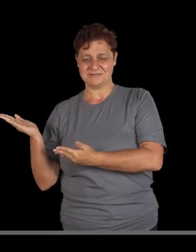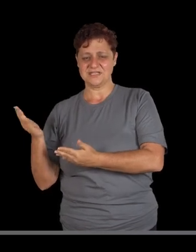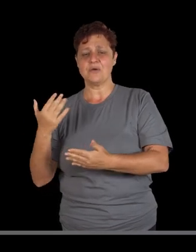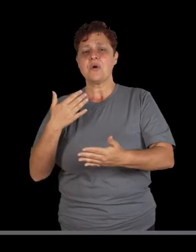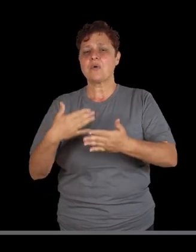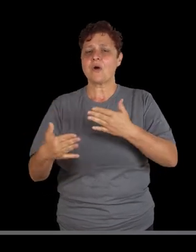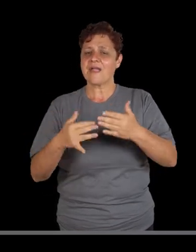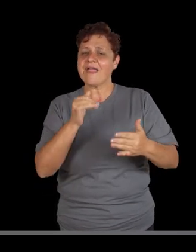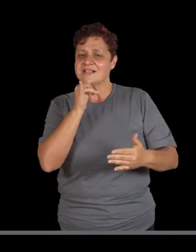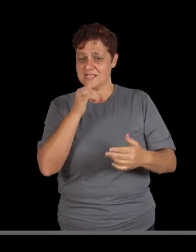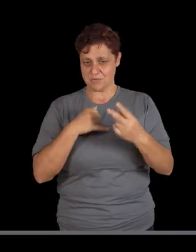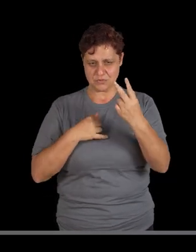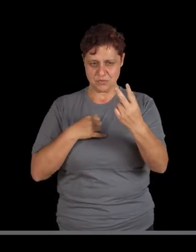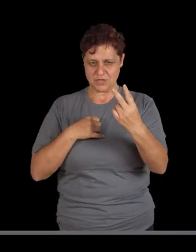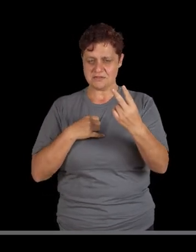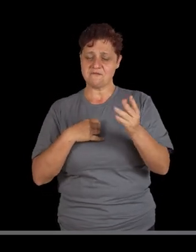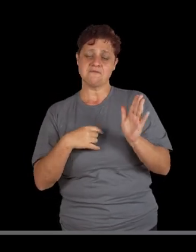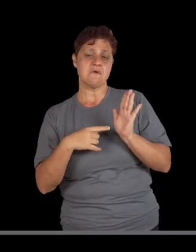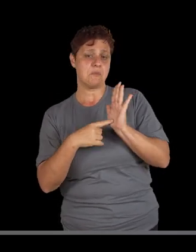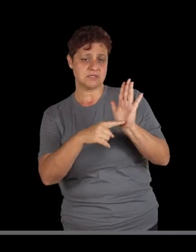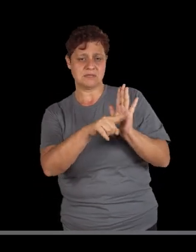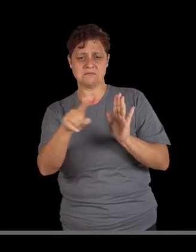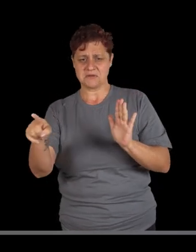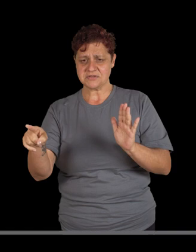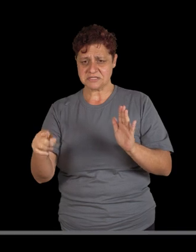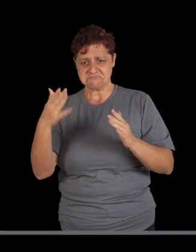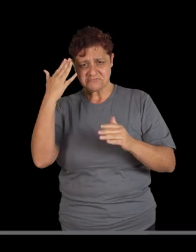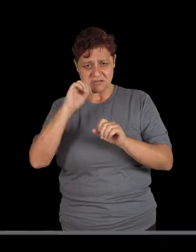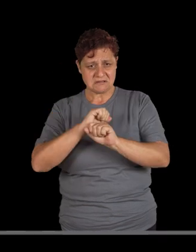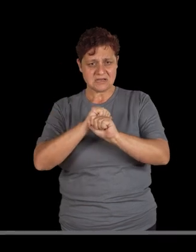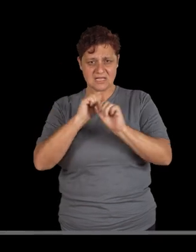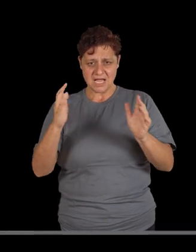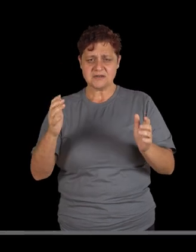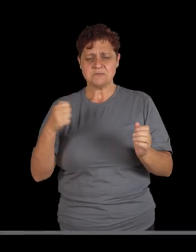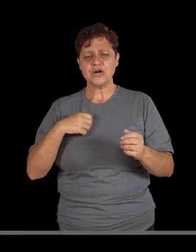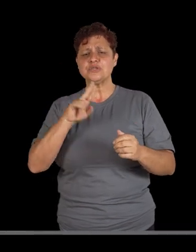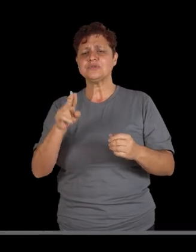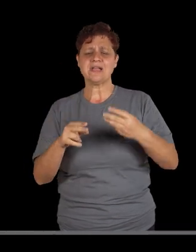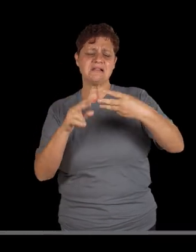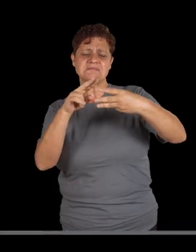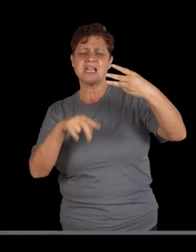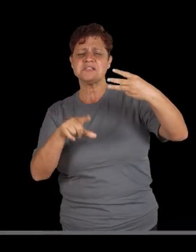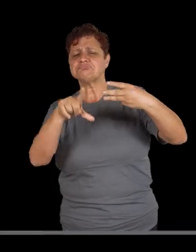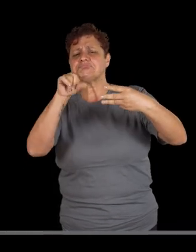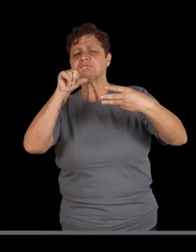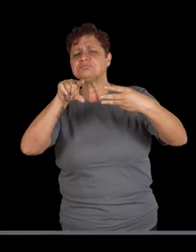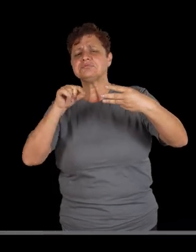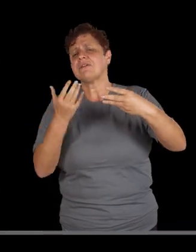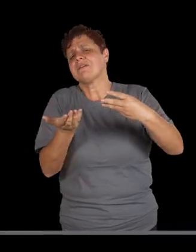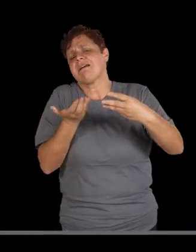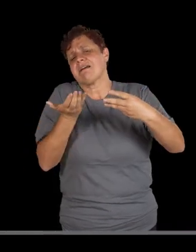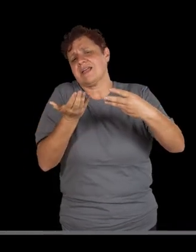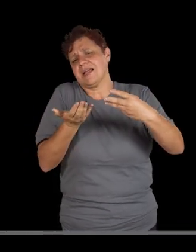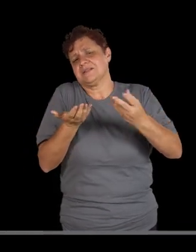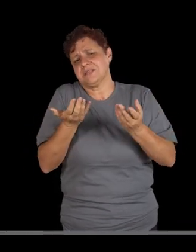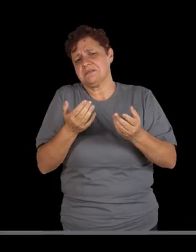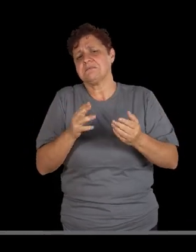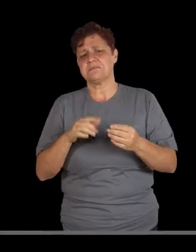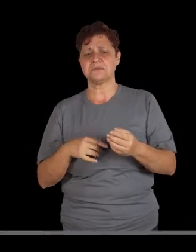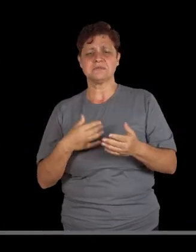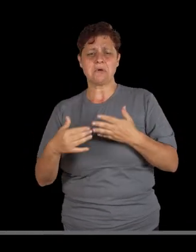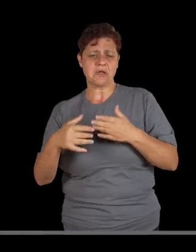aqui, vou te dar dois exemplos. Para qualquer exemplo que eu te der aqui, você pode trocar pelo but, ou pelo